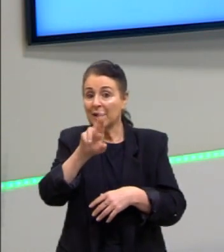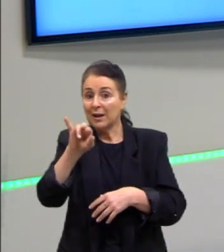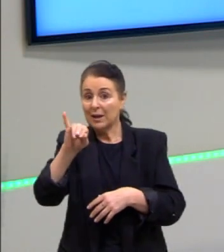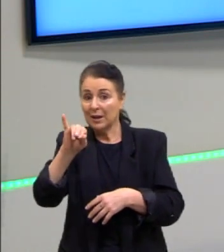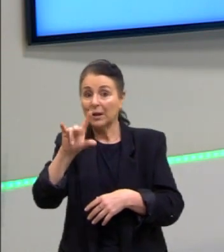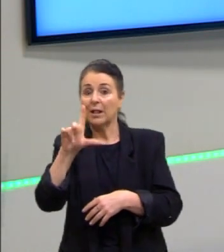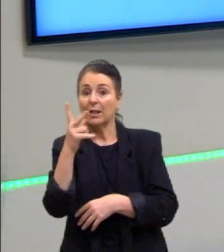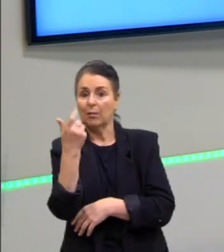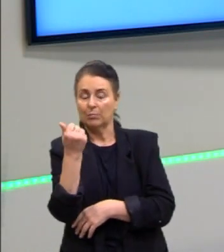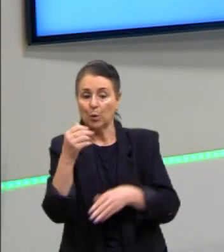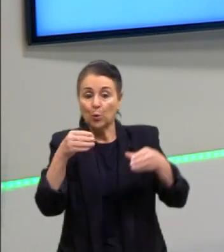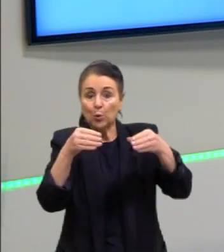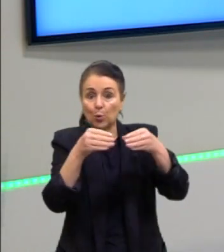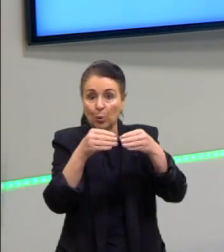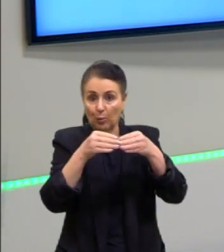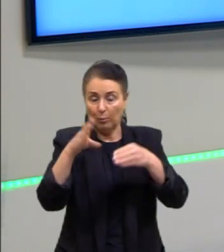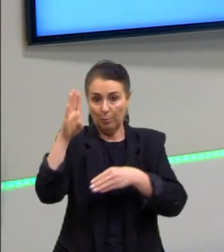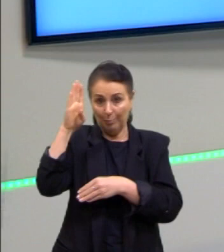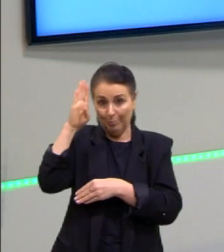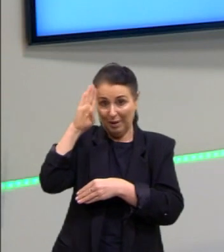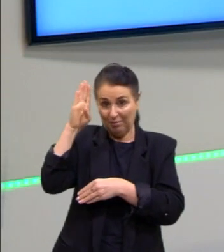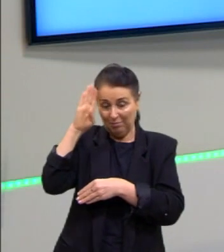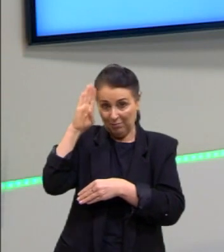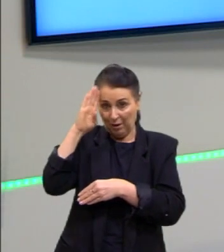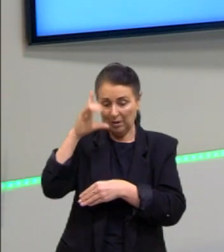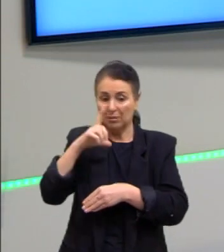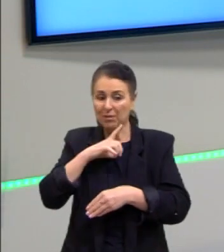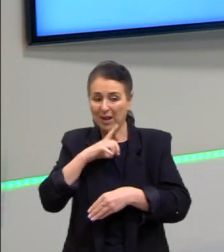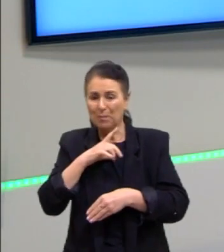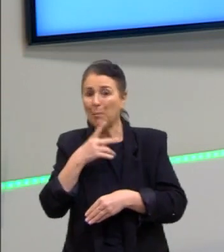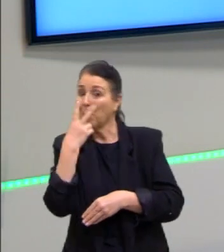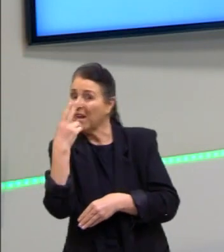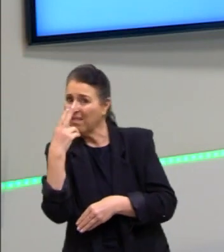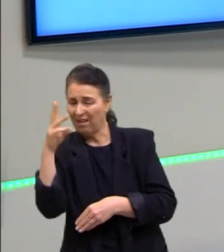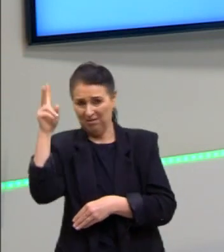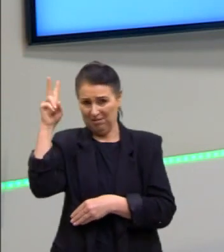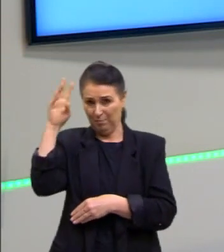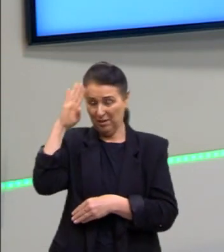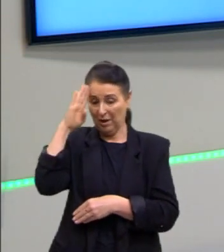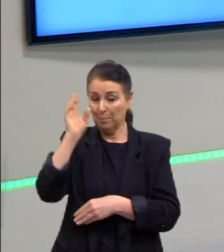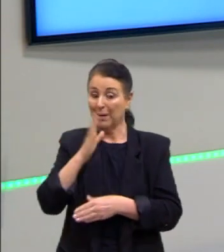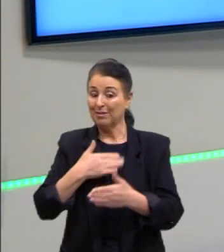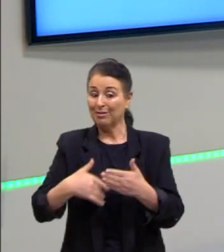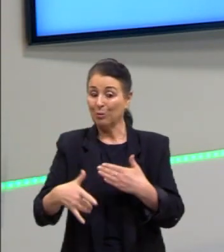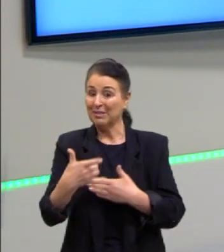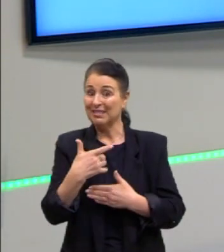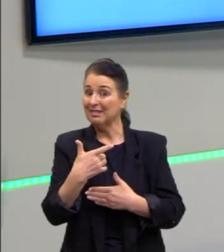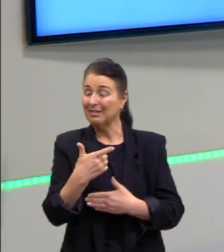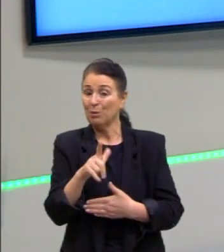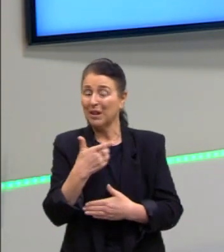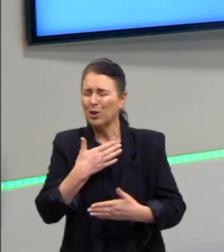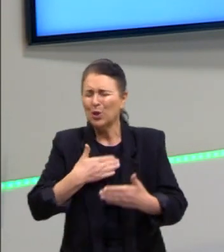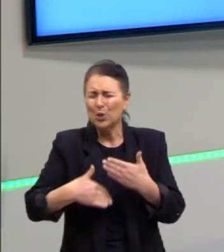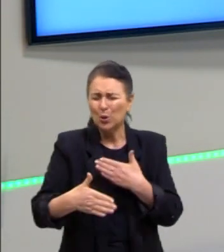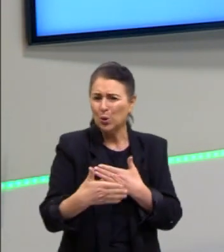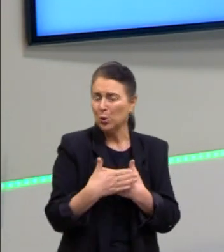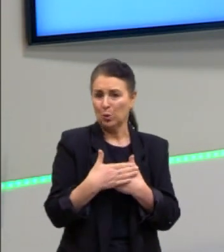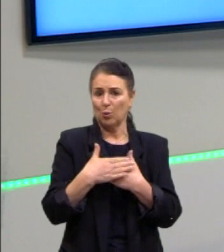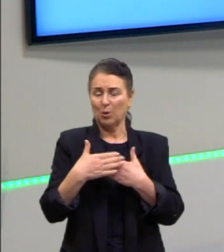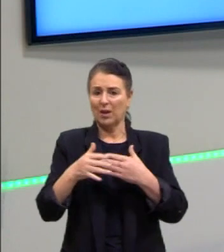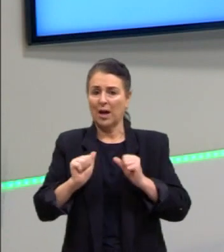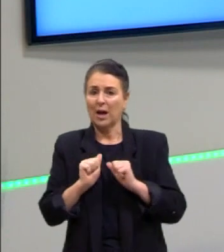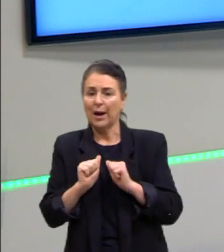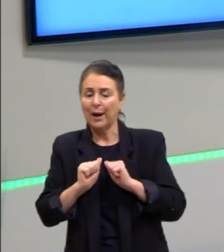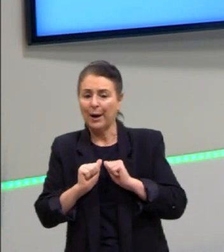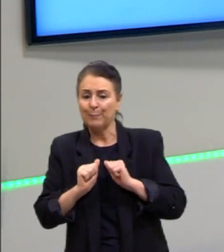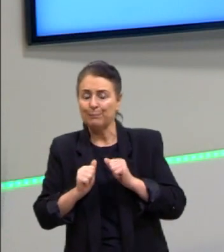para militar que tem um certo treinamento militar mas não tem todos aqueles equipamentos e as guerrilhas elas usavam muito